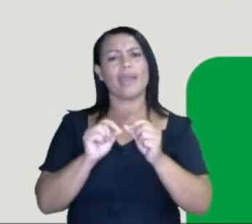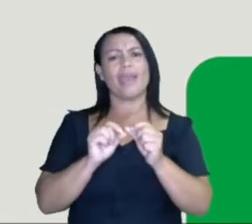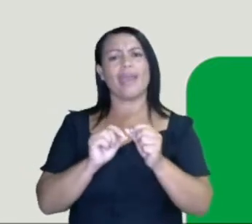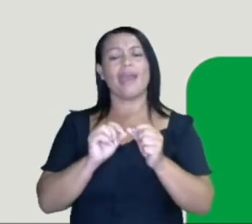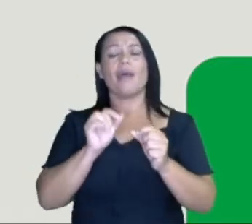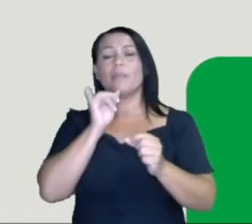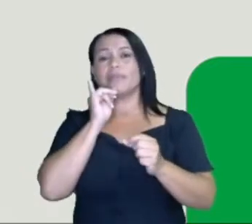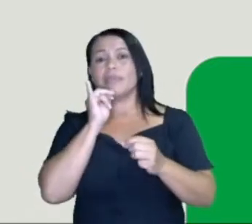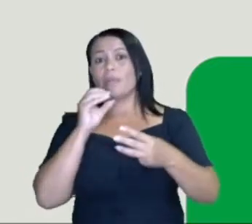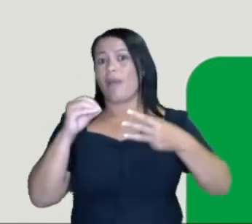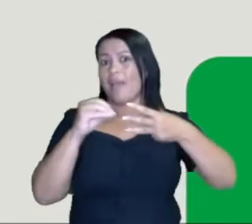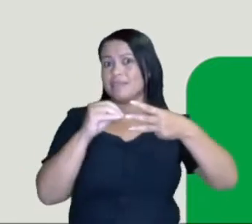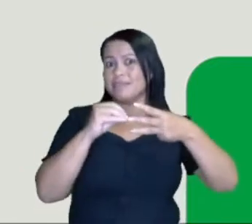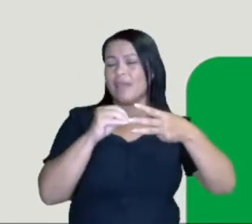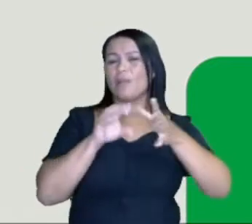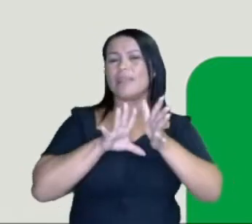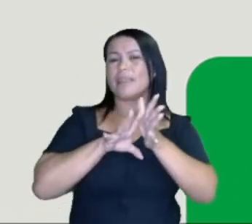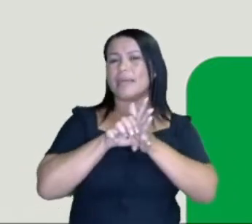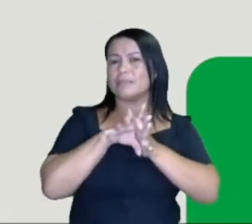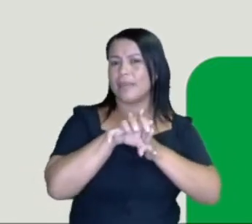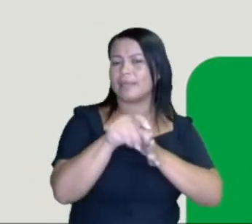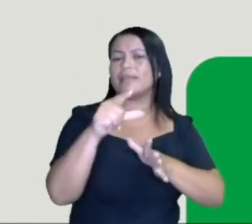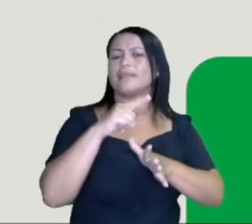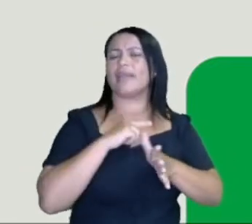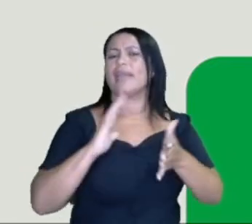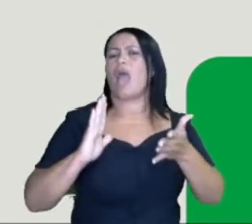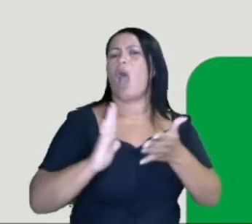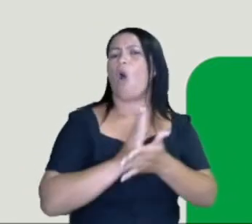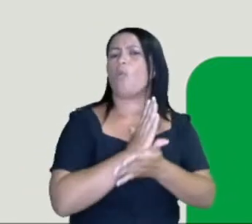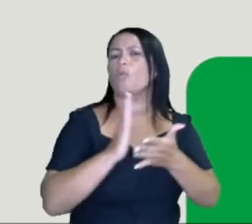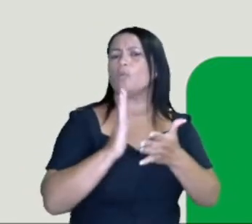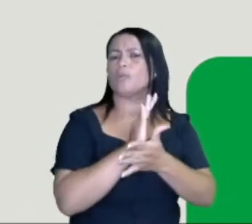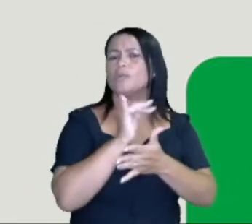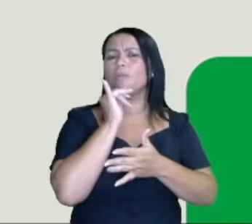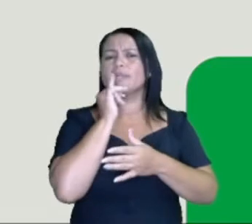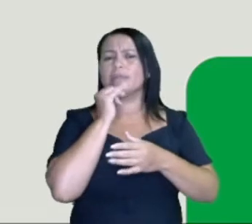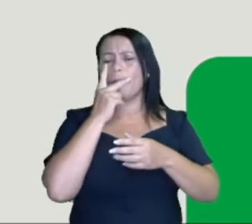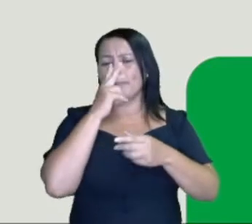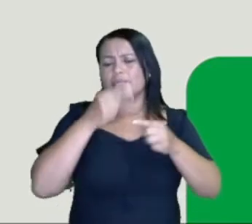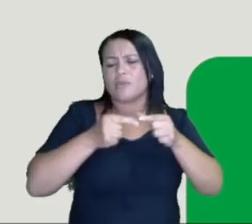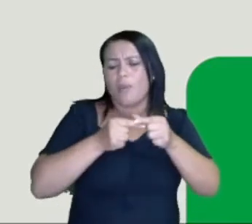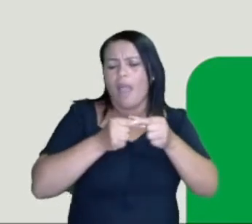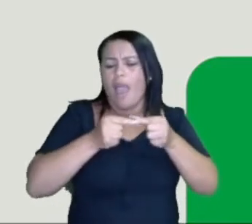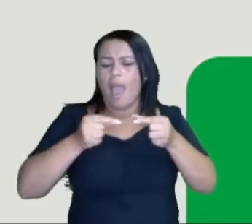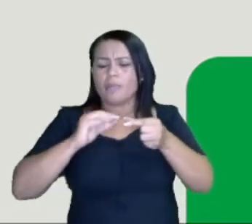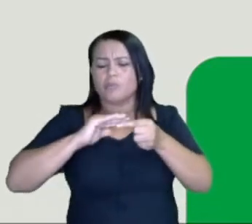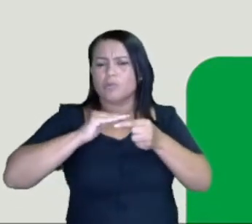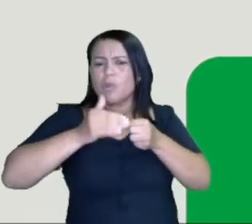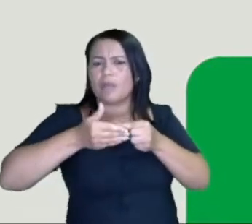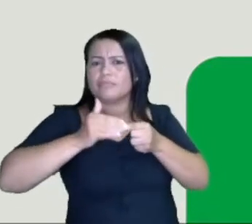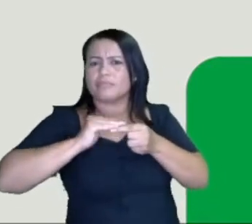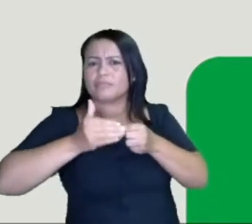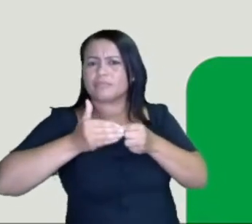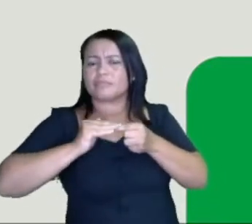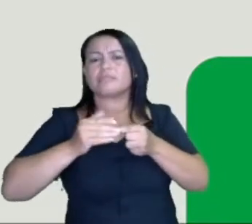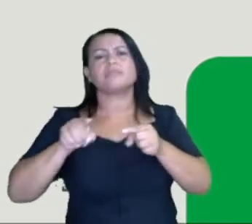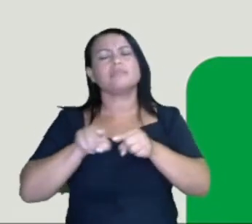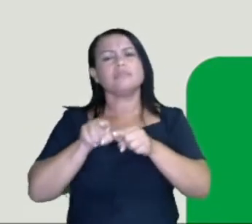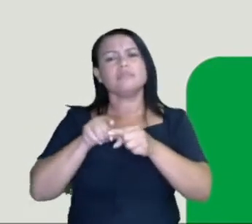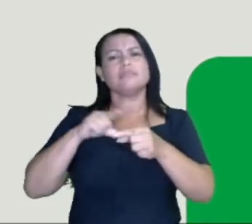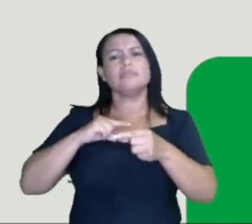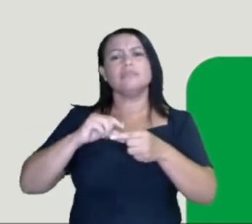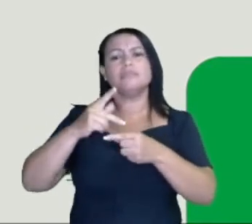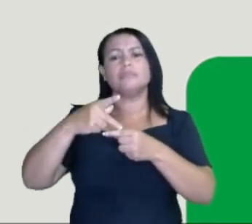bactérias possuem algumas uma cápsula, uma membrana chamada de cápsula, em seguida a